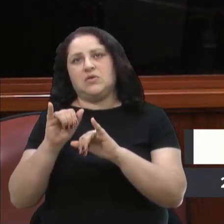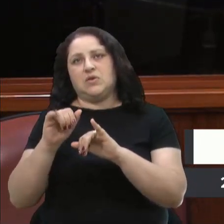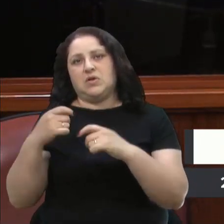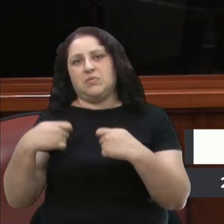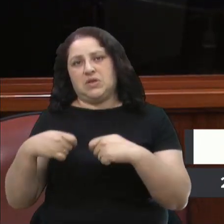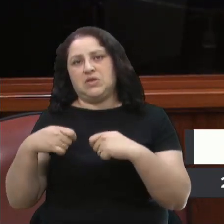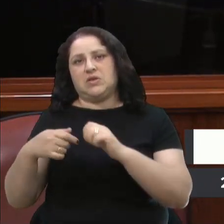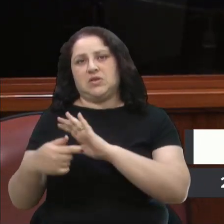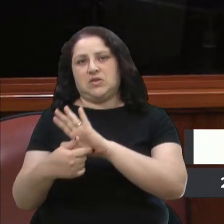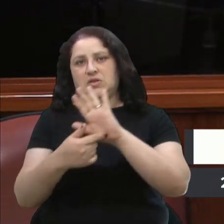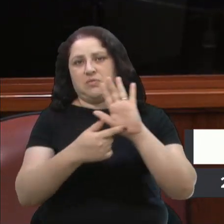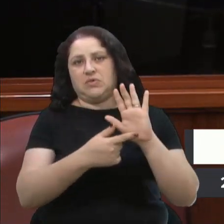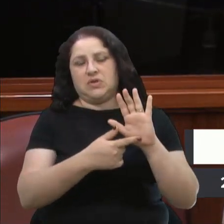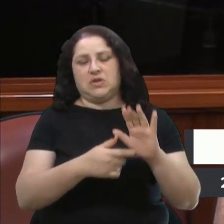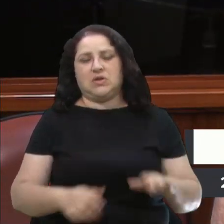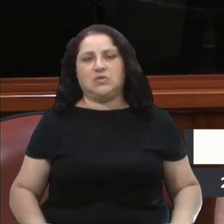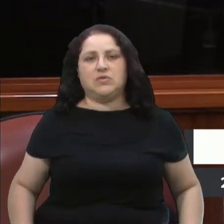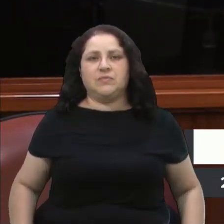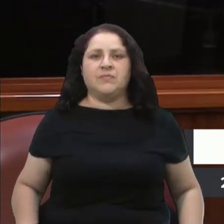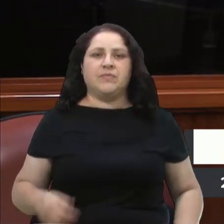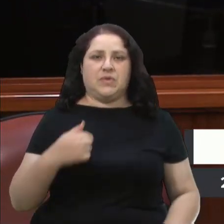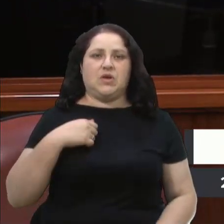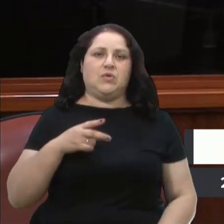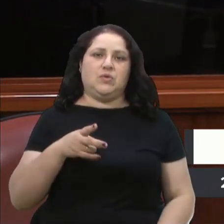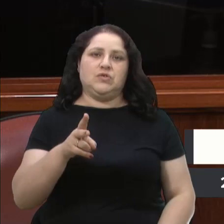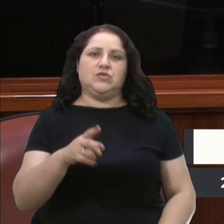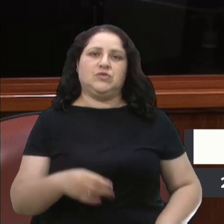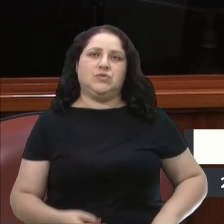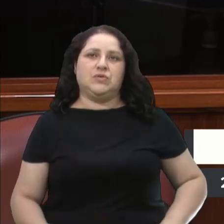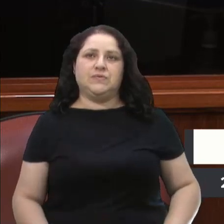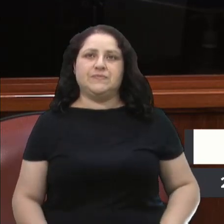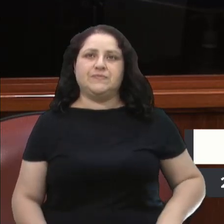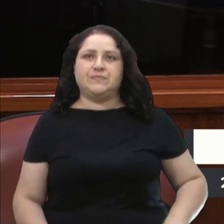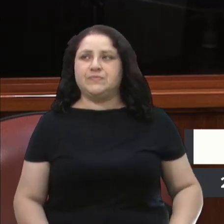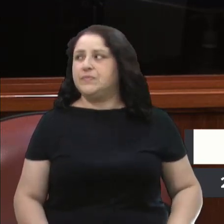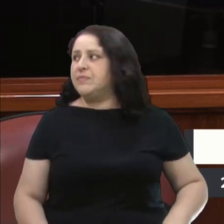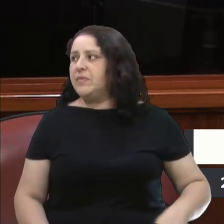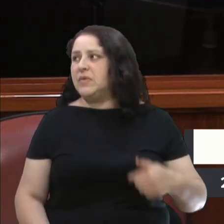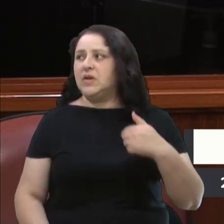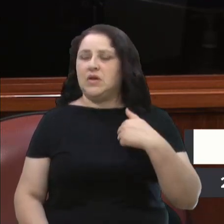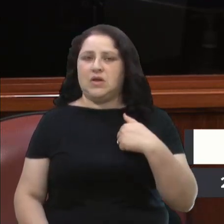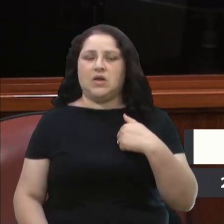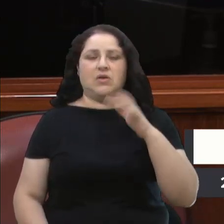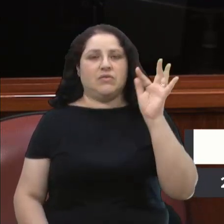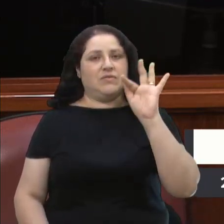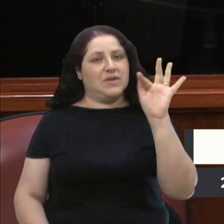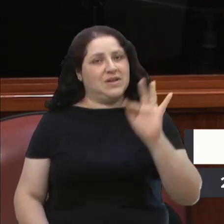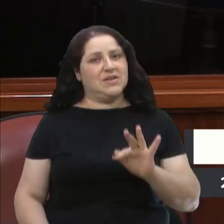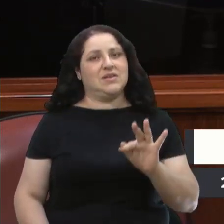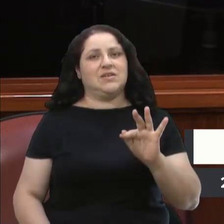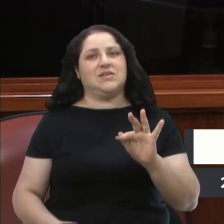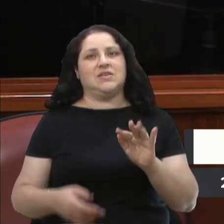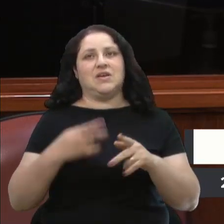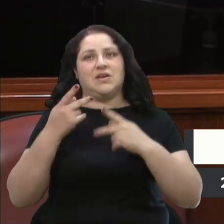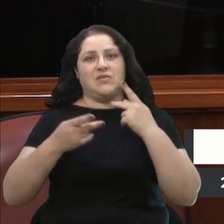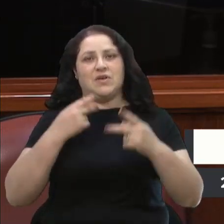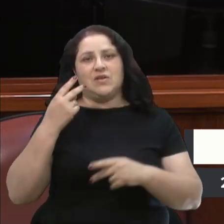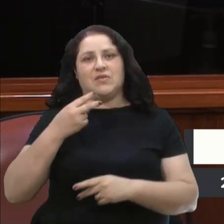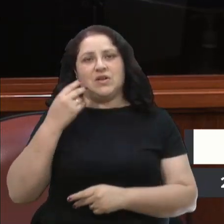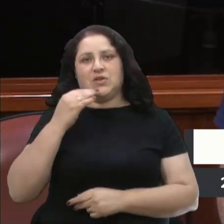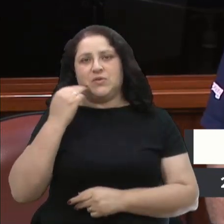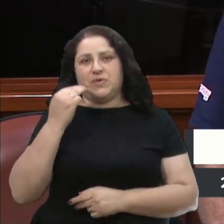ser evidenciados. Mas eu vou seguir. Eu fiquei feliz com a manifestação da